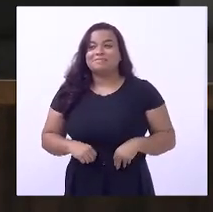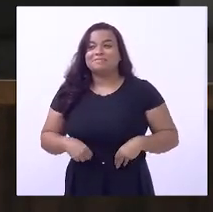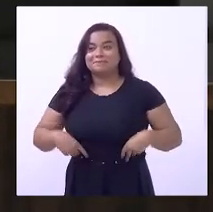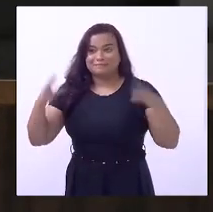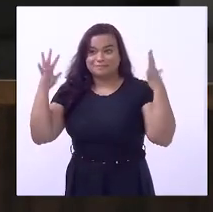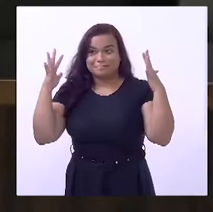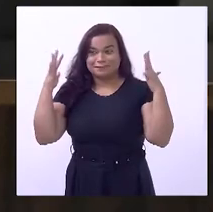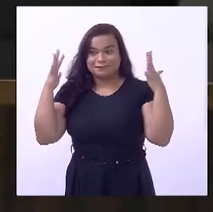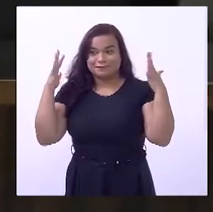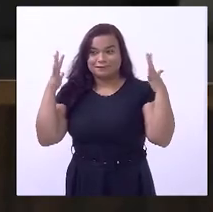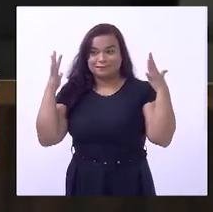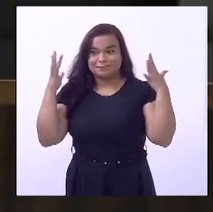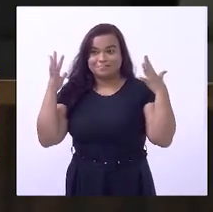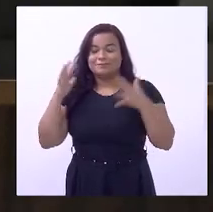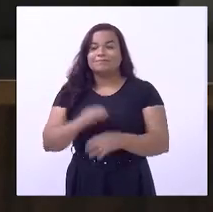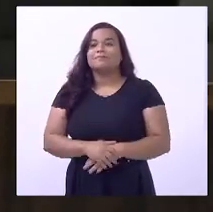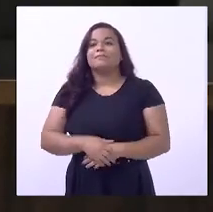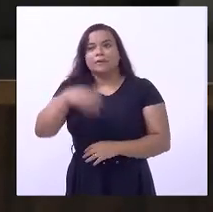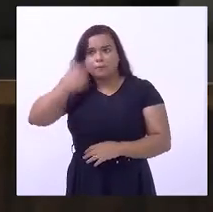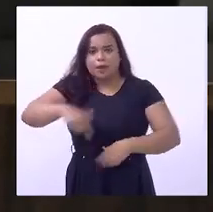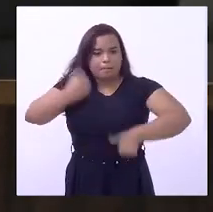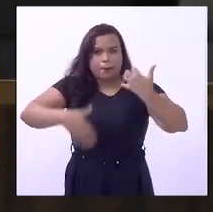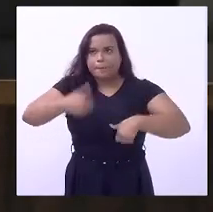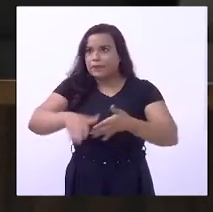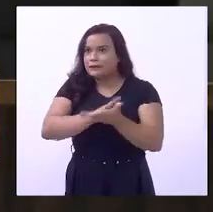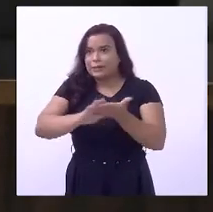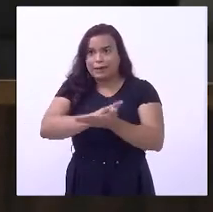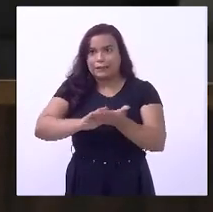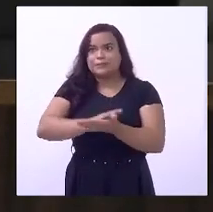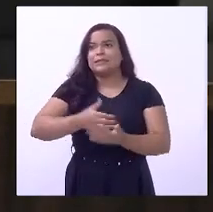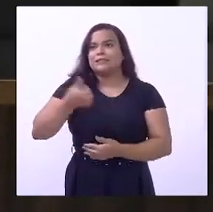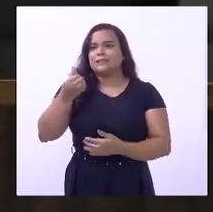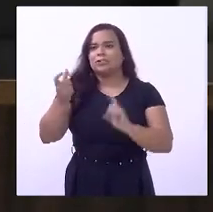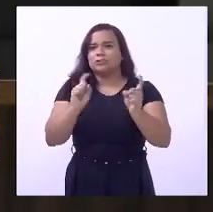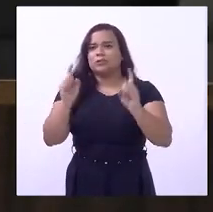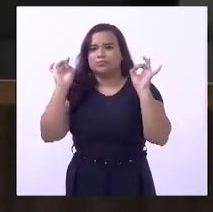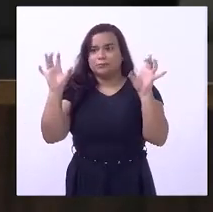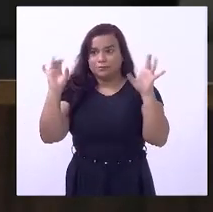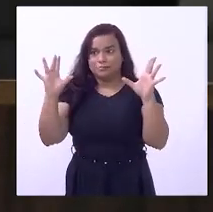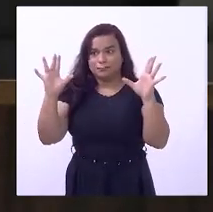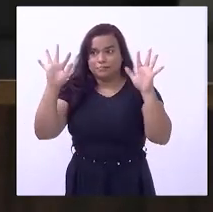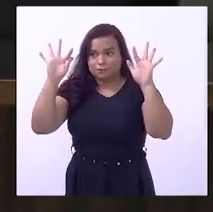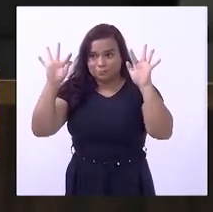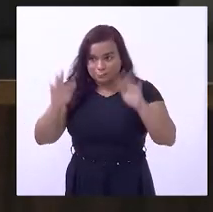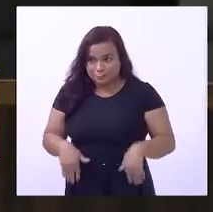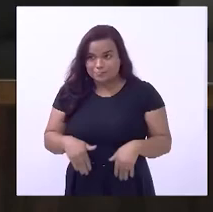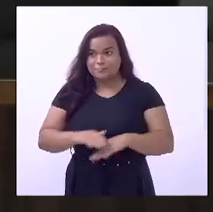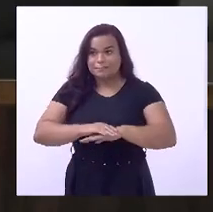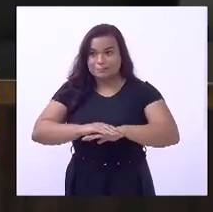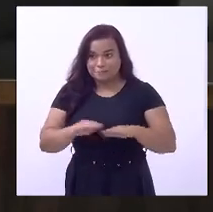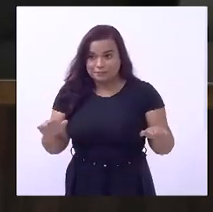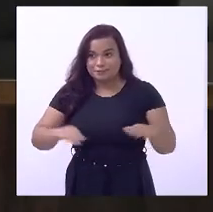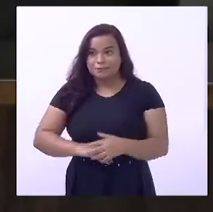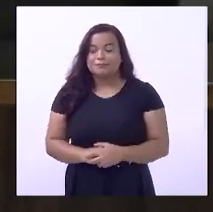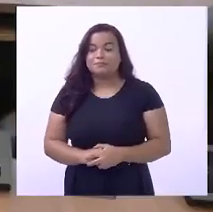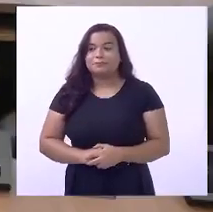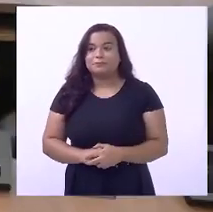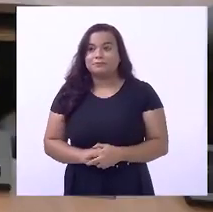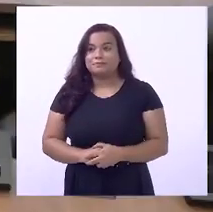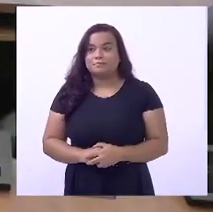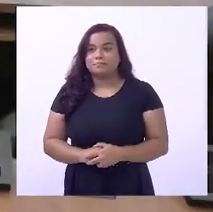Parabéns, Gutenberg. Nada mais a tratar na sexta sessão extraordinária, mesmo está encerrada.